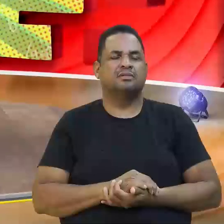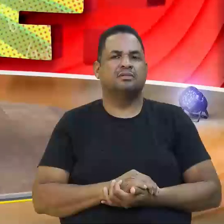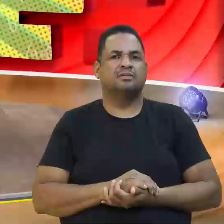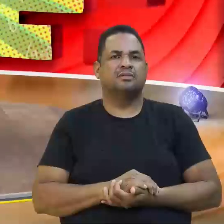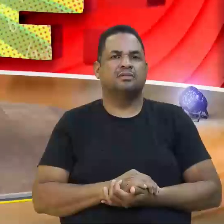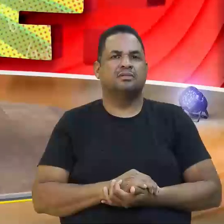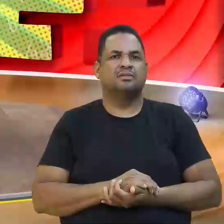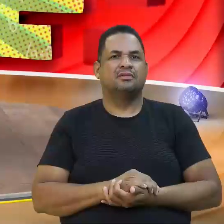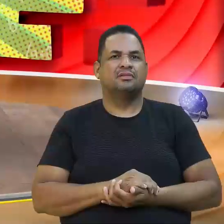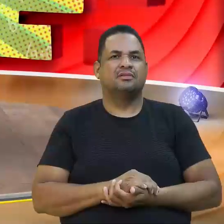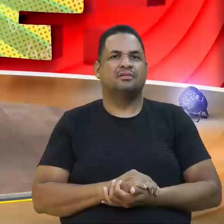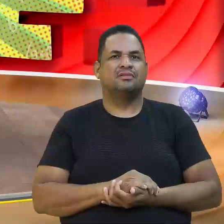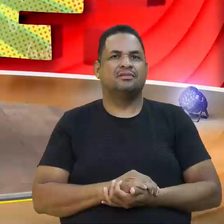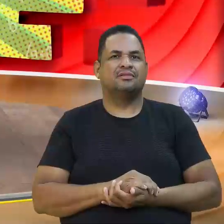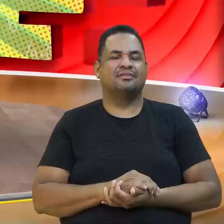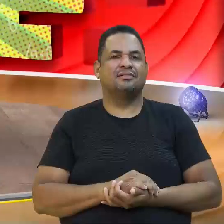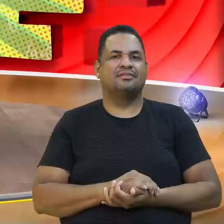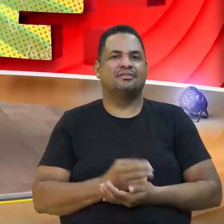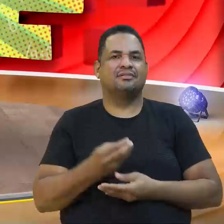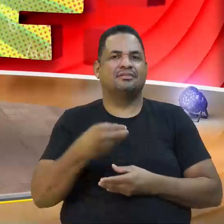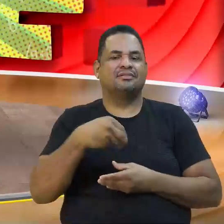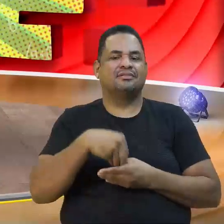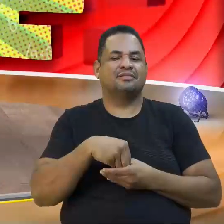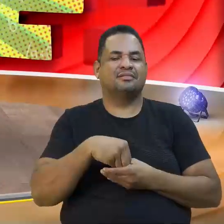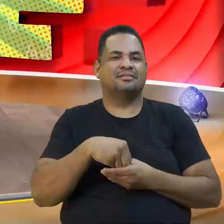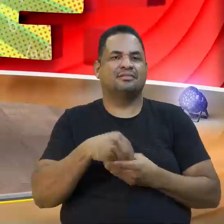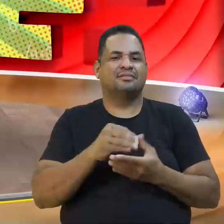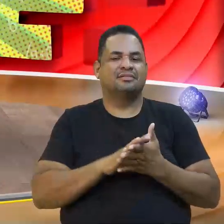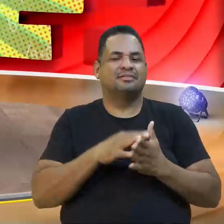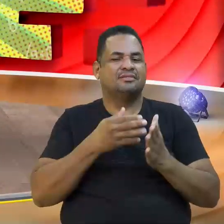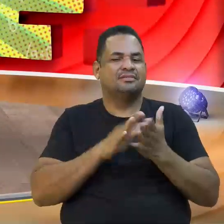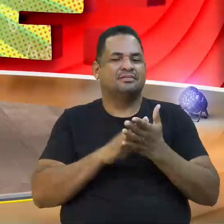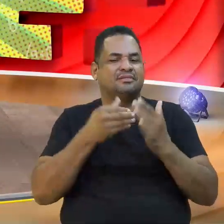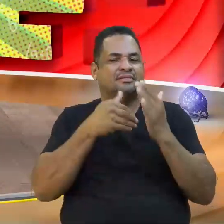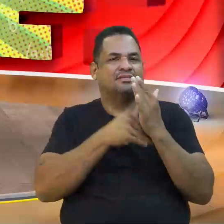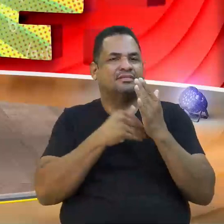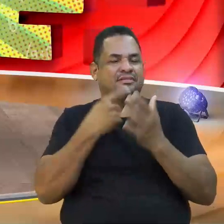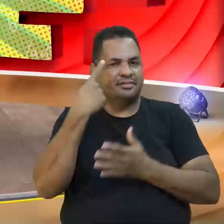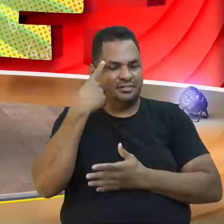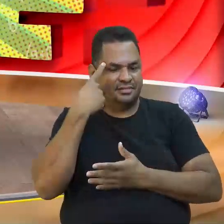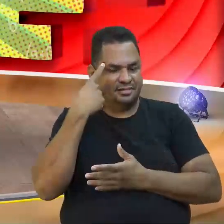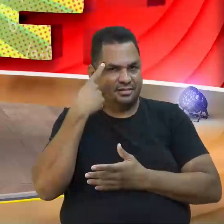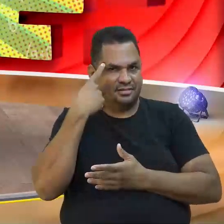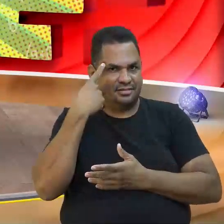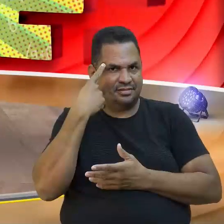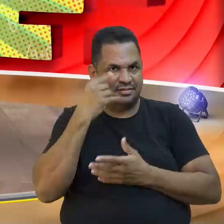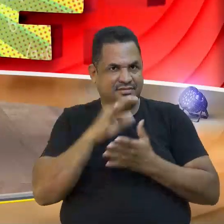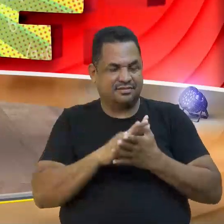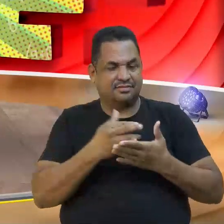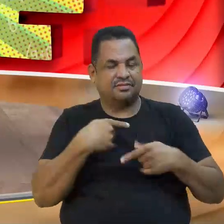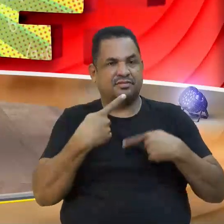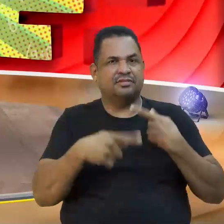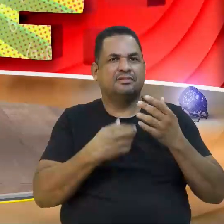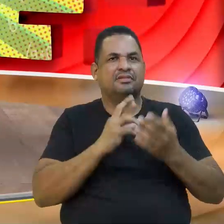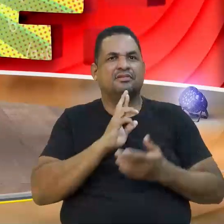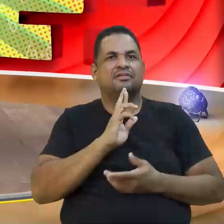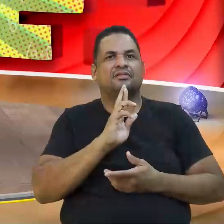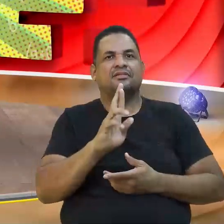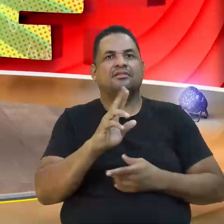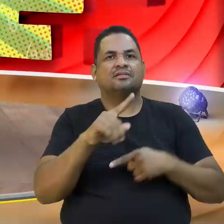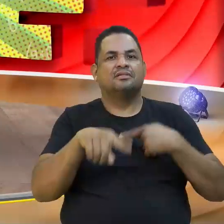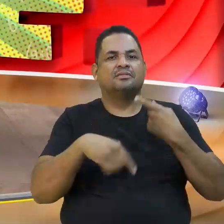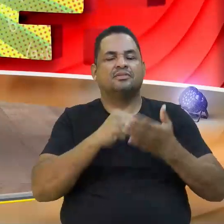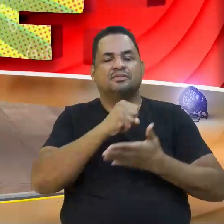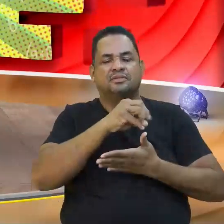Muito bem! E dentro desse enigma você vai pensar, vai fazer o seu raciocínio lógico e vai trazer a resposta para a gente depois das